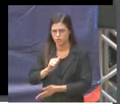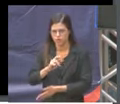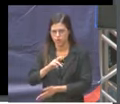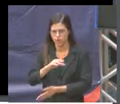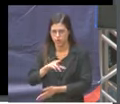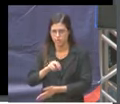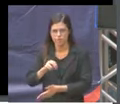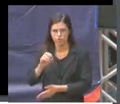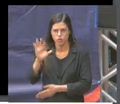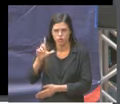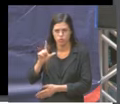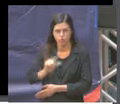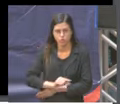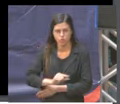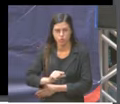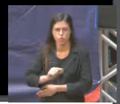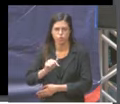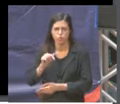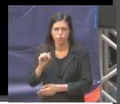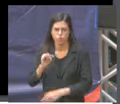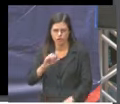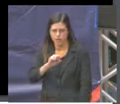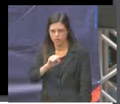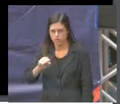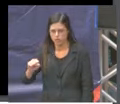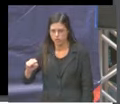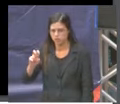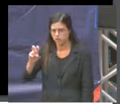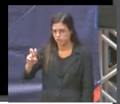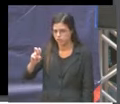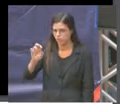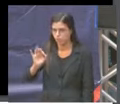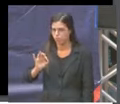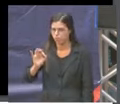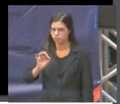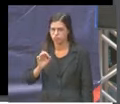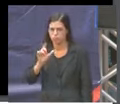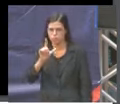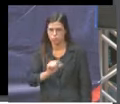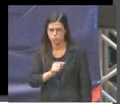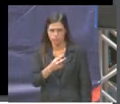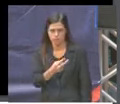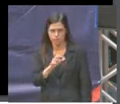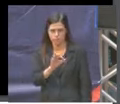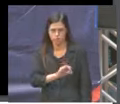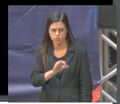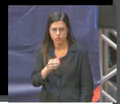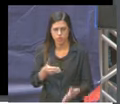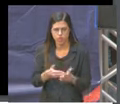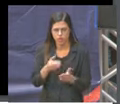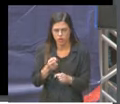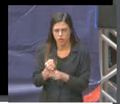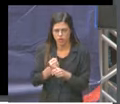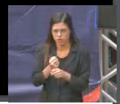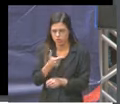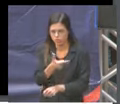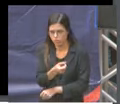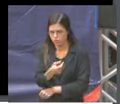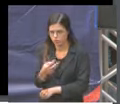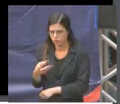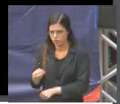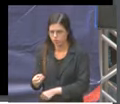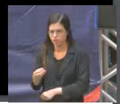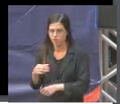ISS de 5% para 2%. Ela tem um caráter temporário, ela vai até final de 2030, mas tem 60 milhões de